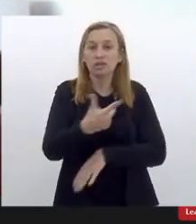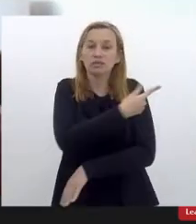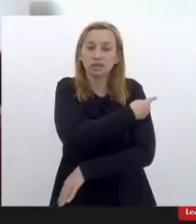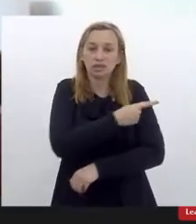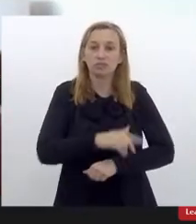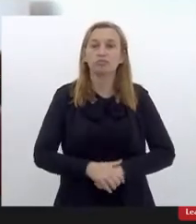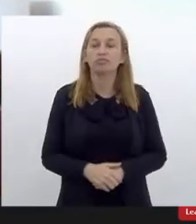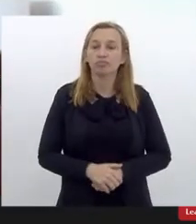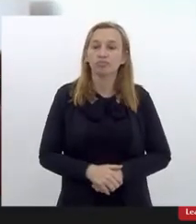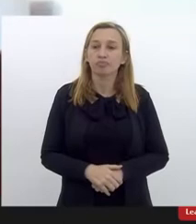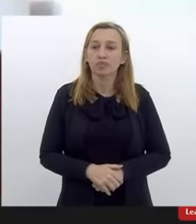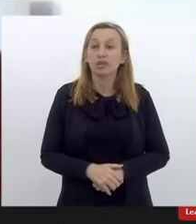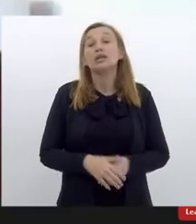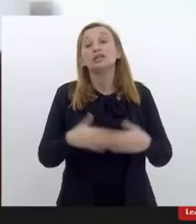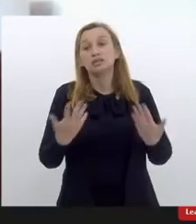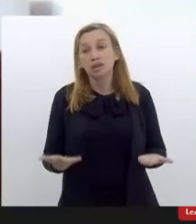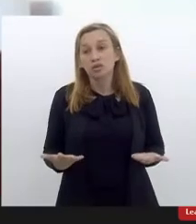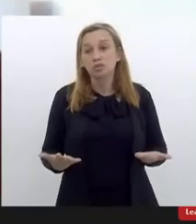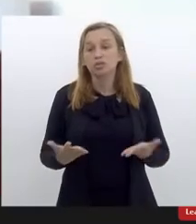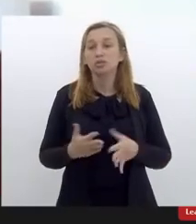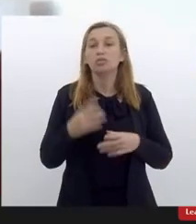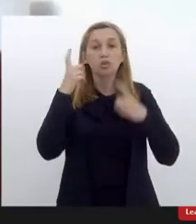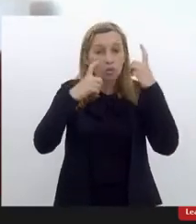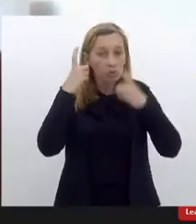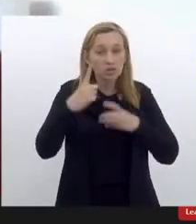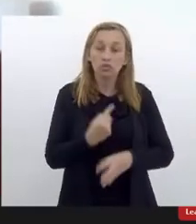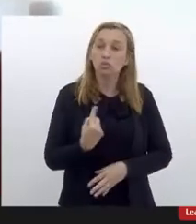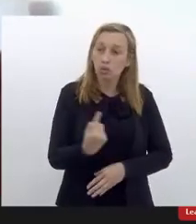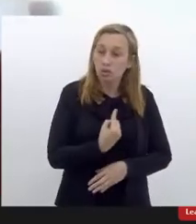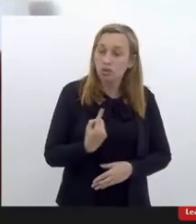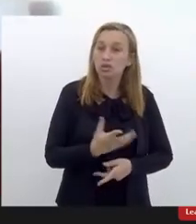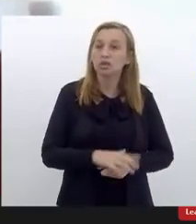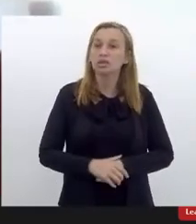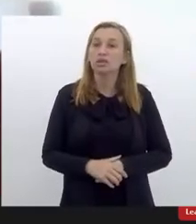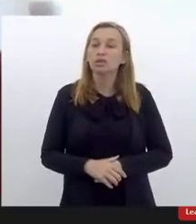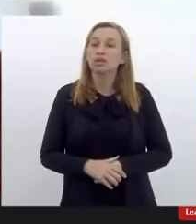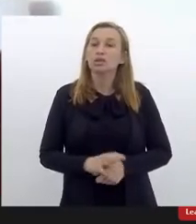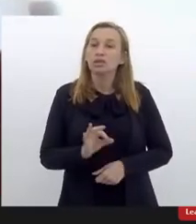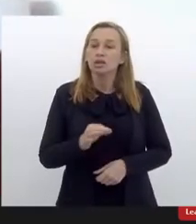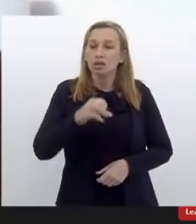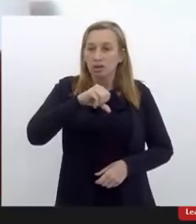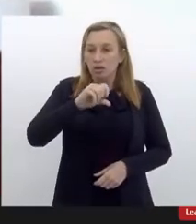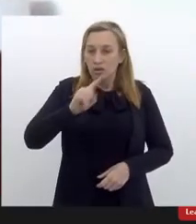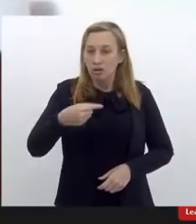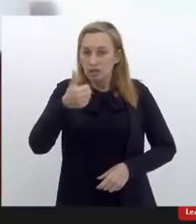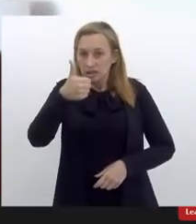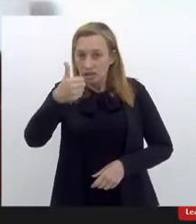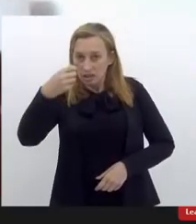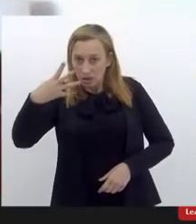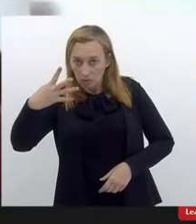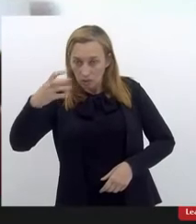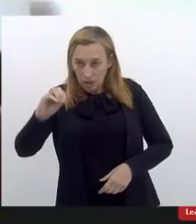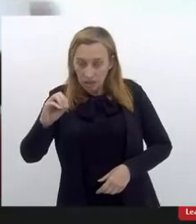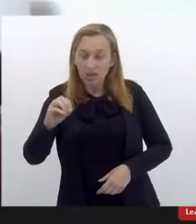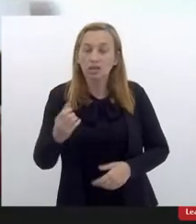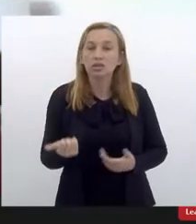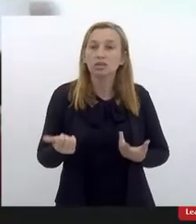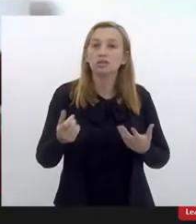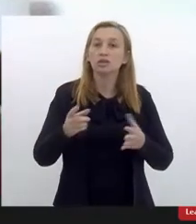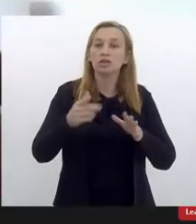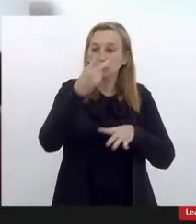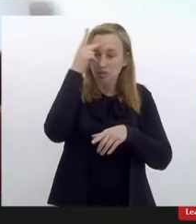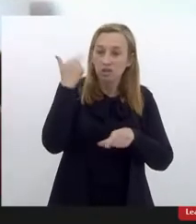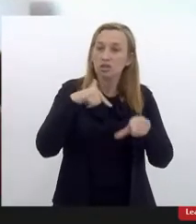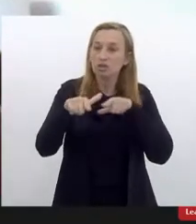vacinação. Então, isso é uma preocupação nossa. A gente tem em vigor a Lei 9.140, que garante que os